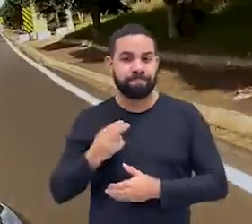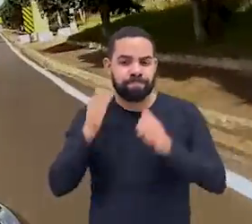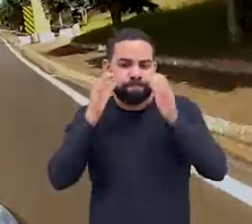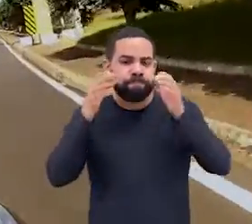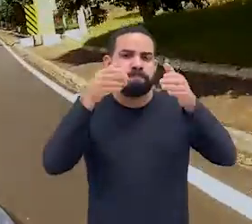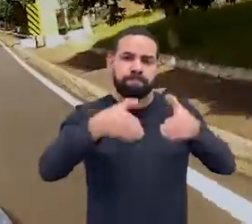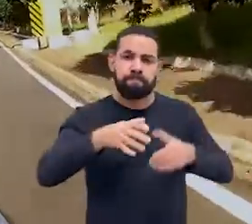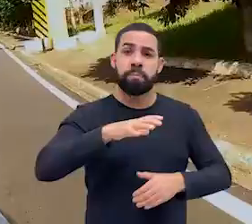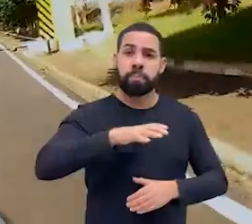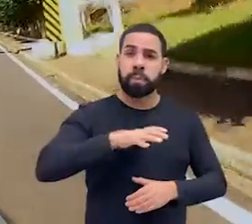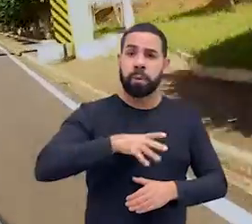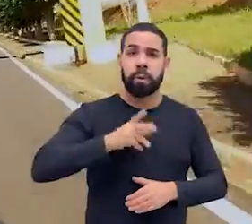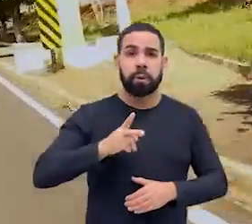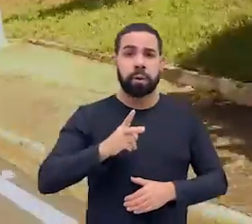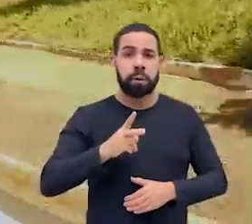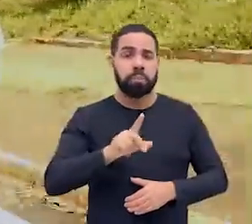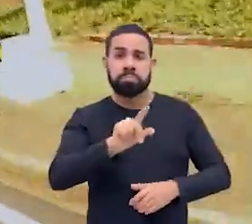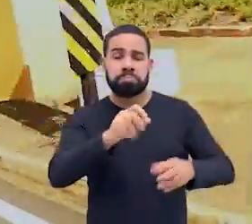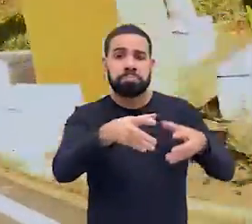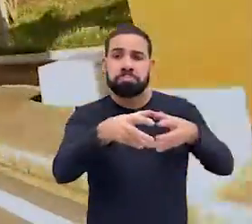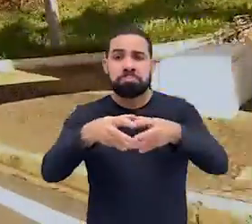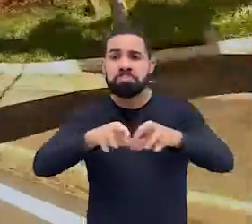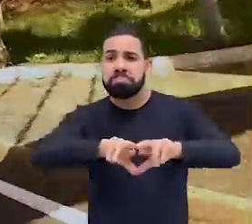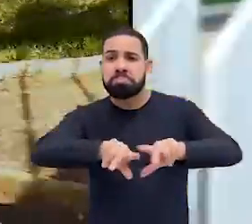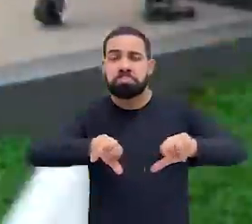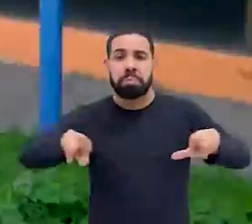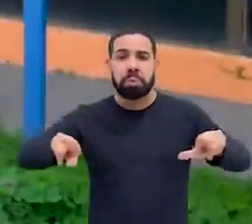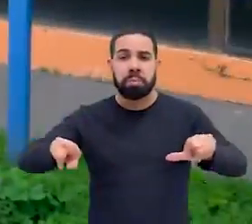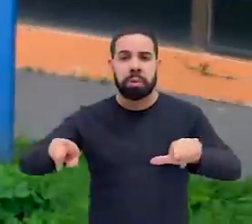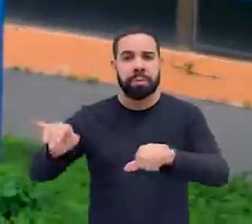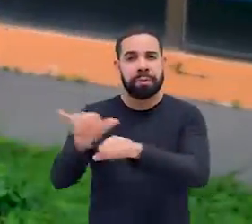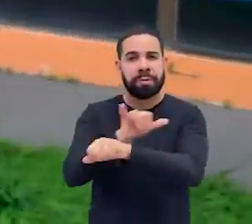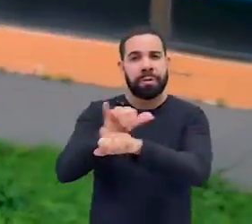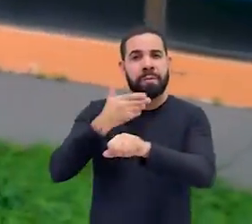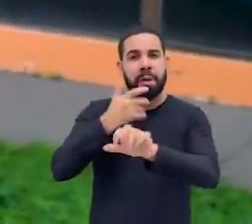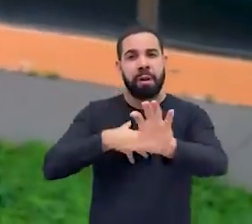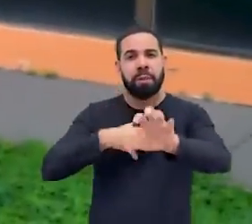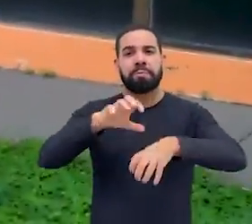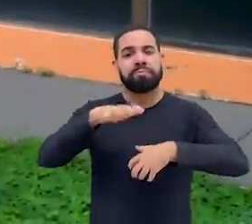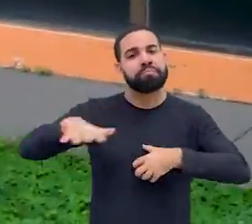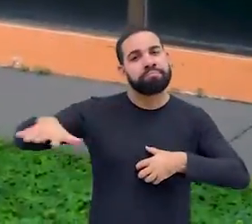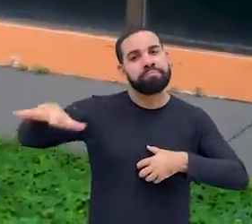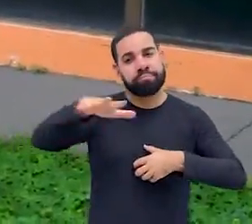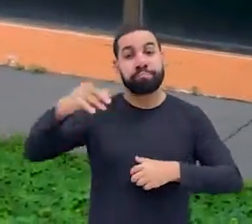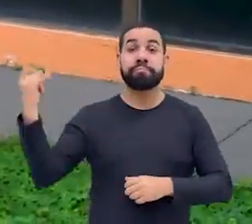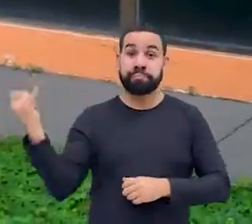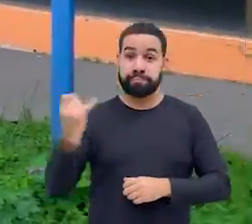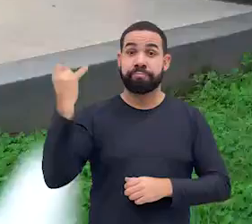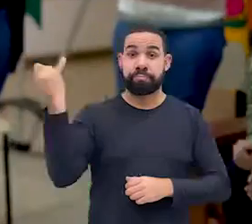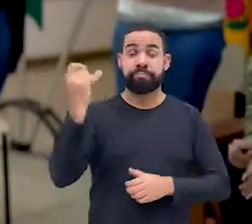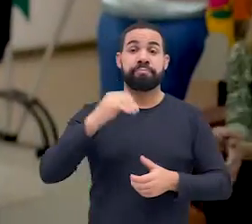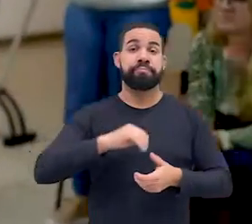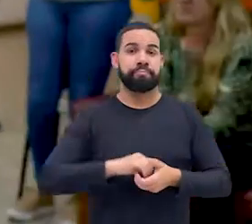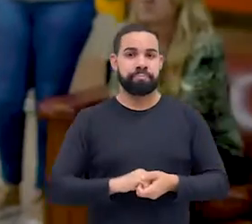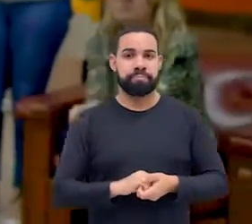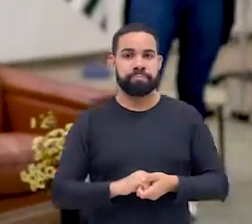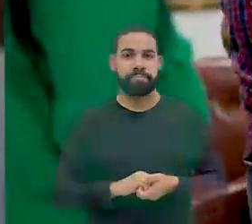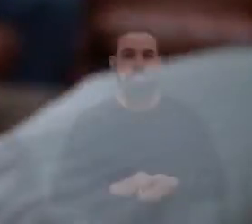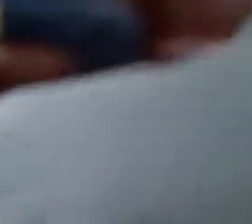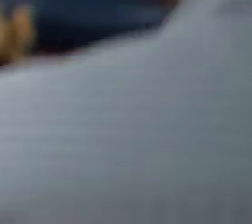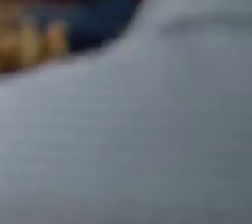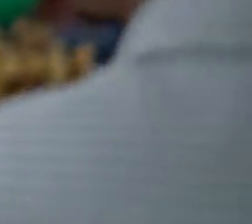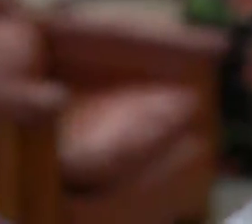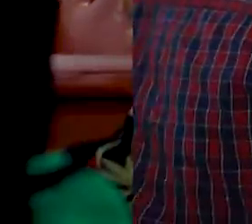apoiando a cidade, não é de hoje, e não fica vendo bandeira política. Pensa no melhor para a população, e isso que é importante pra gente. Com